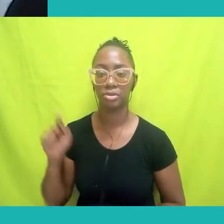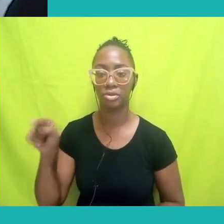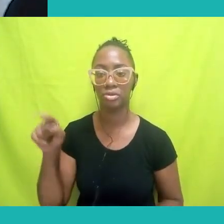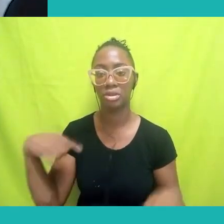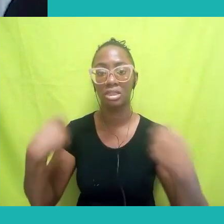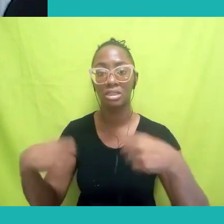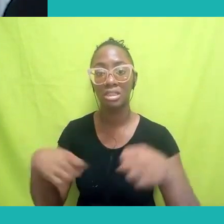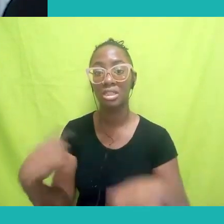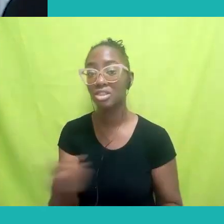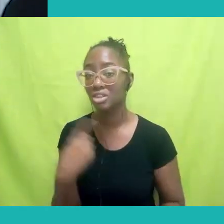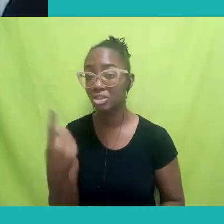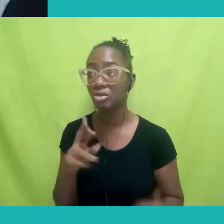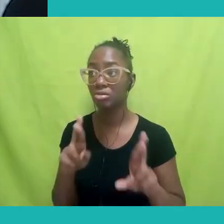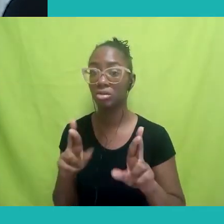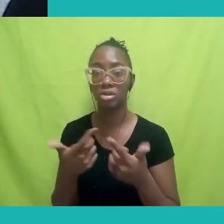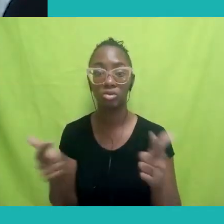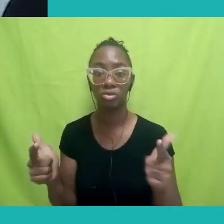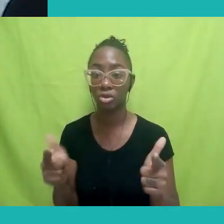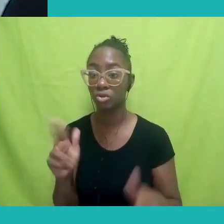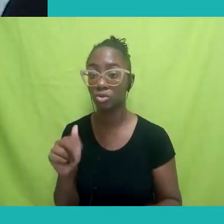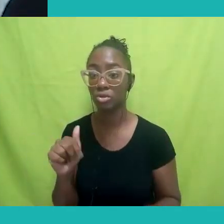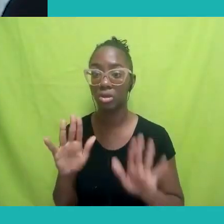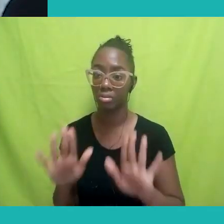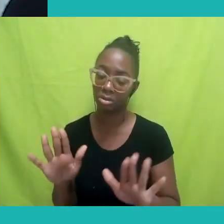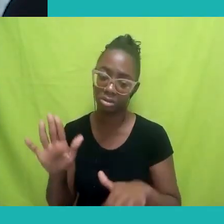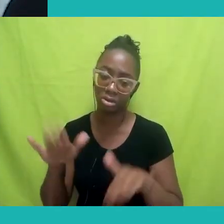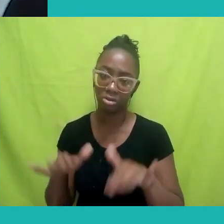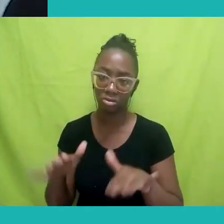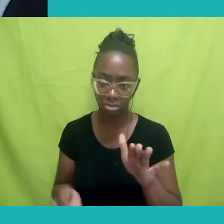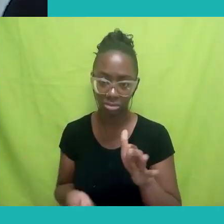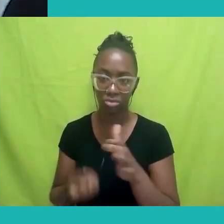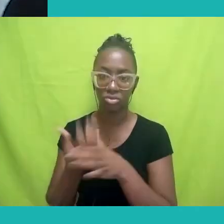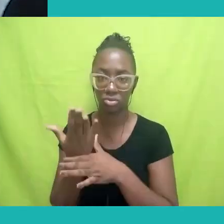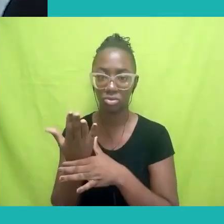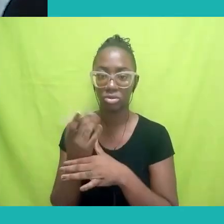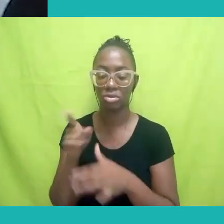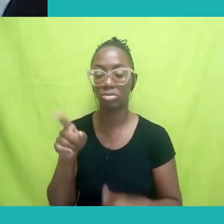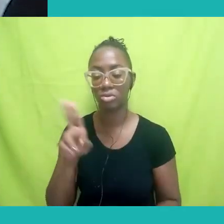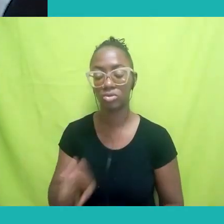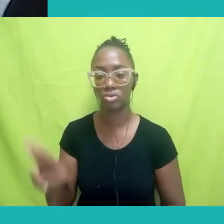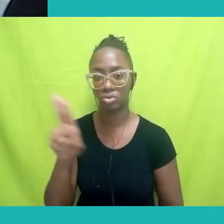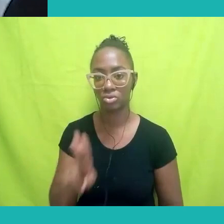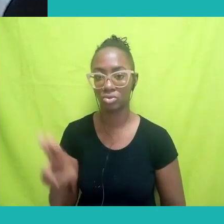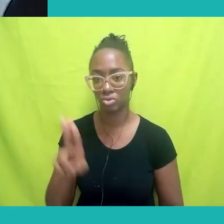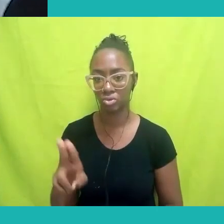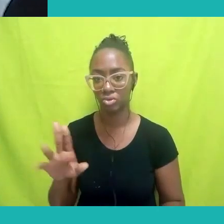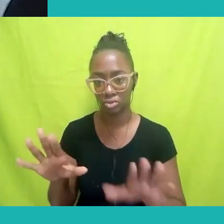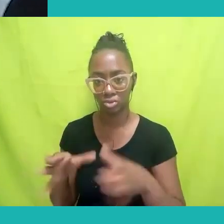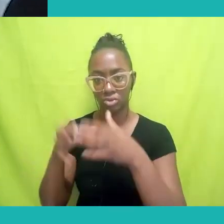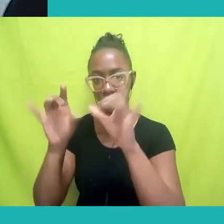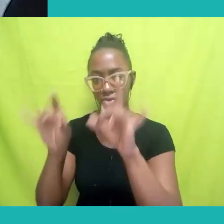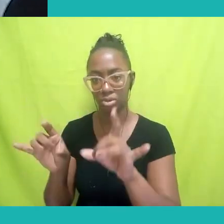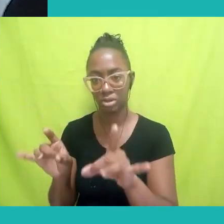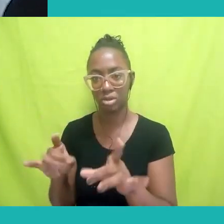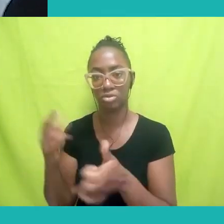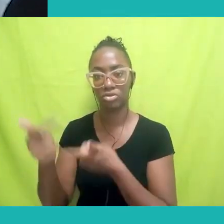nunca venha a existir, mas que pode existir, do emprego dessa categoria especial de